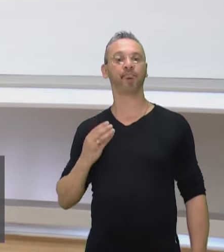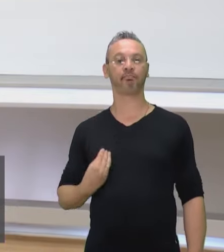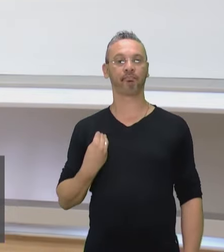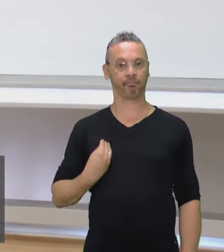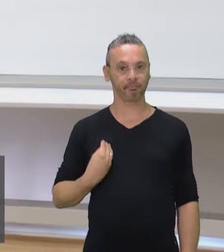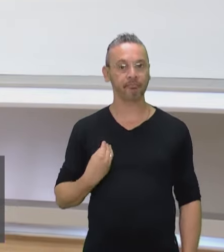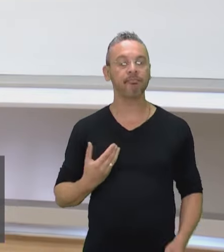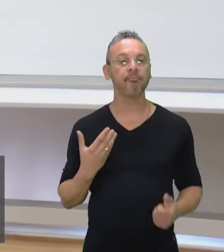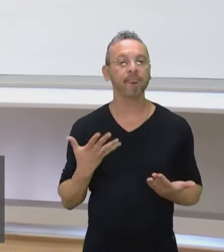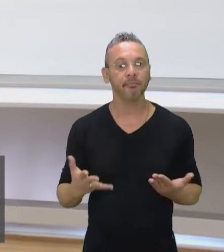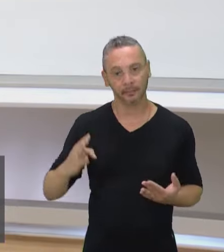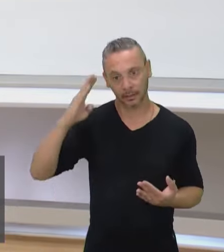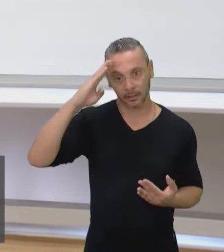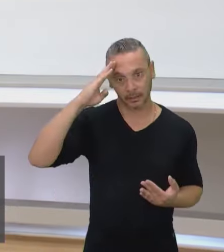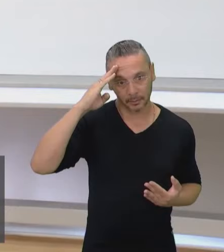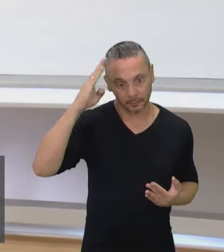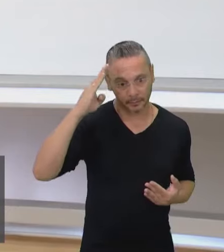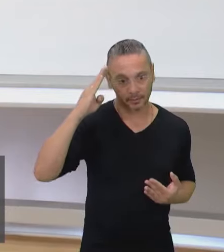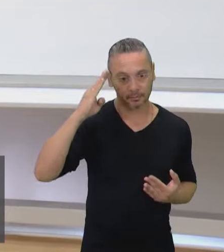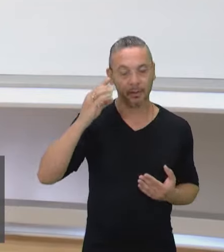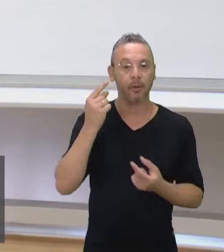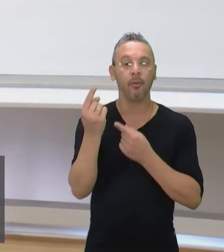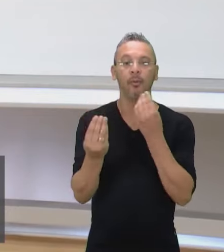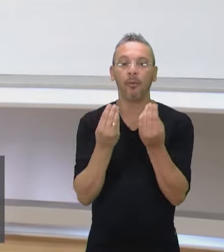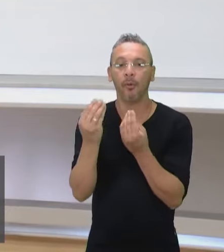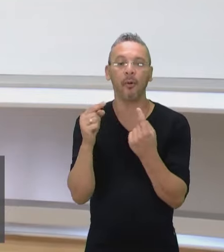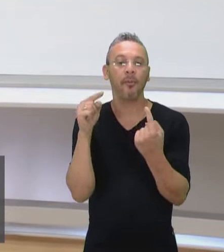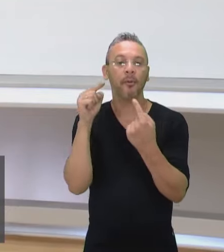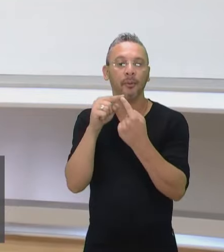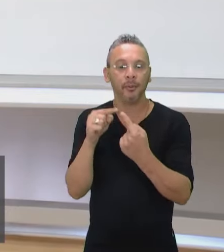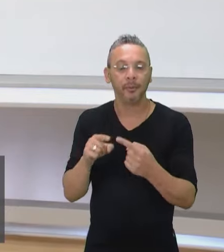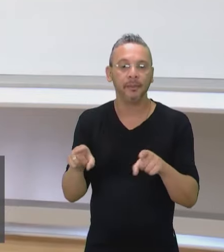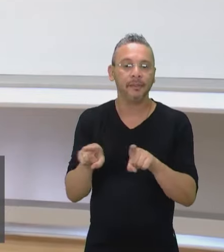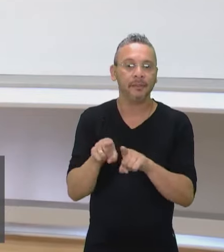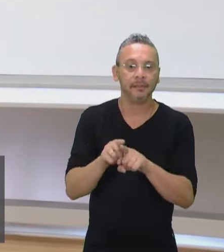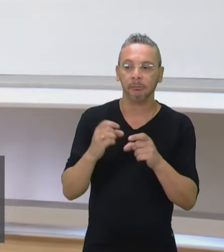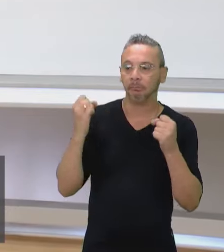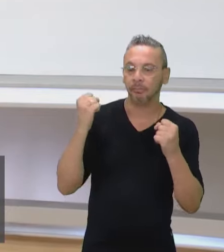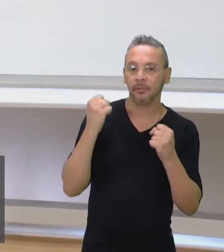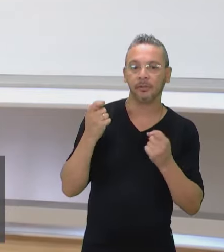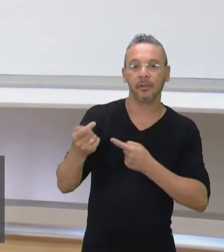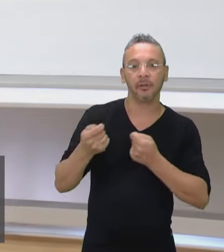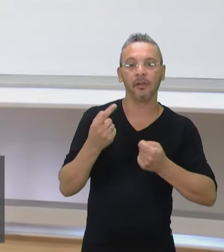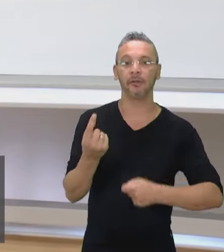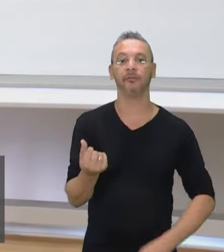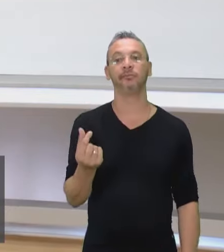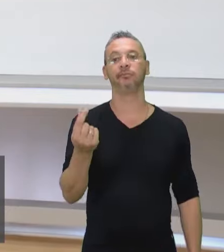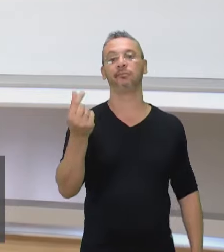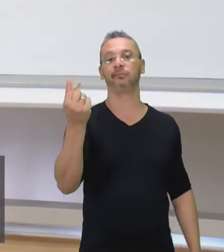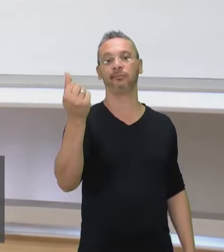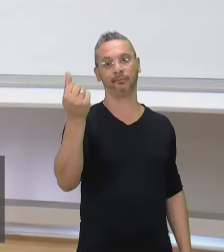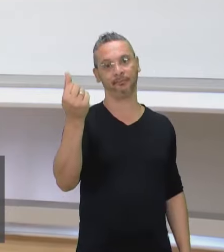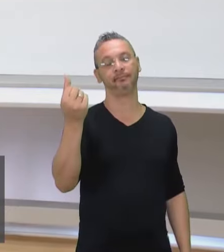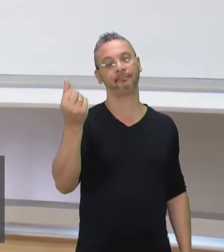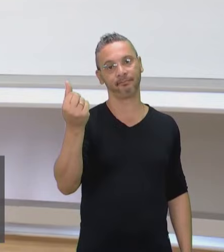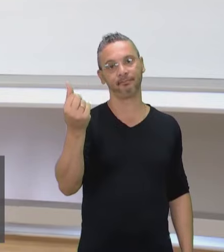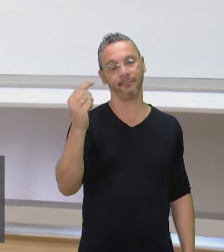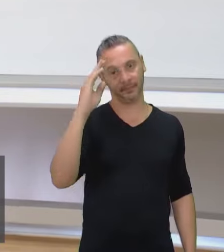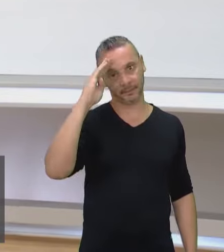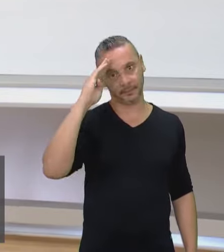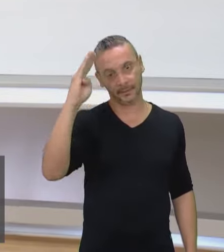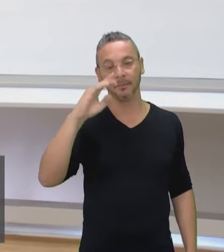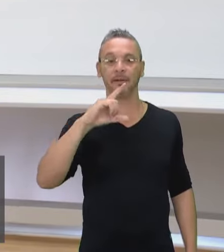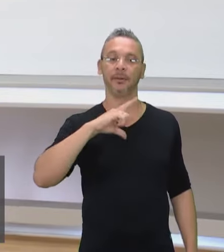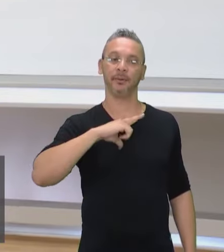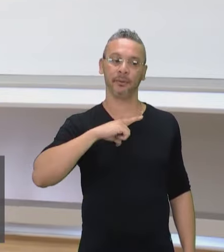no qual a principal categoria de poder, vamos dizer assim, é o capital, que é o dinheiro, que é o valor